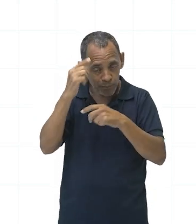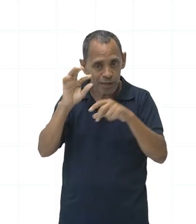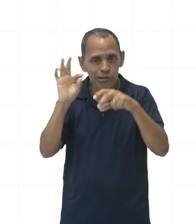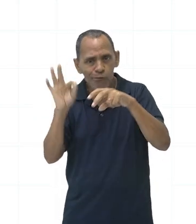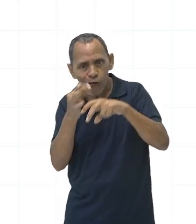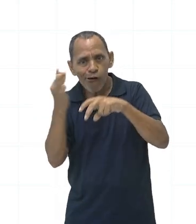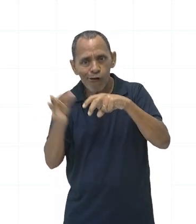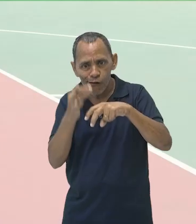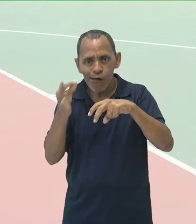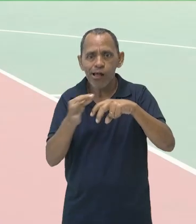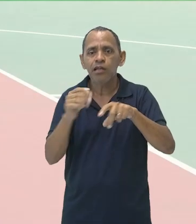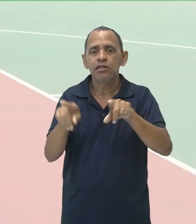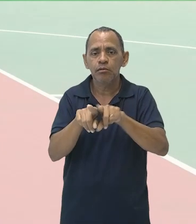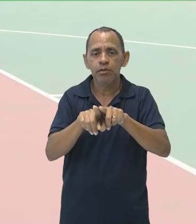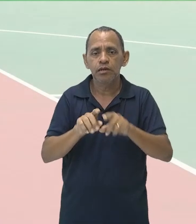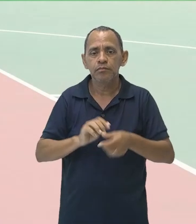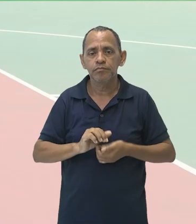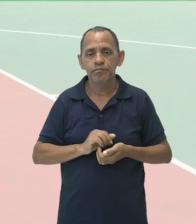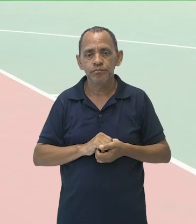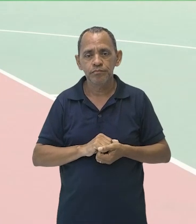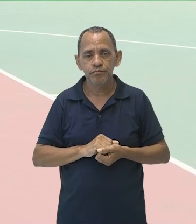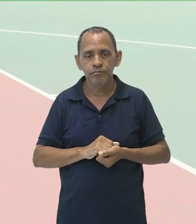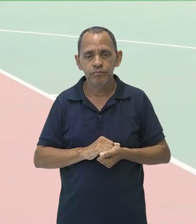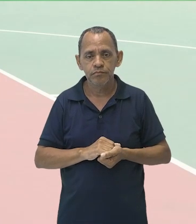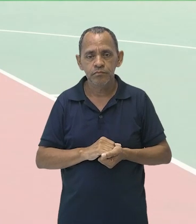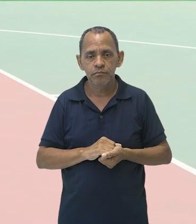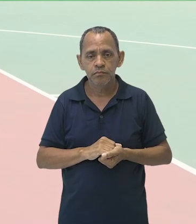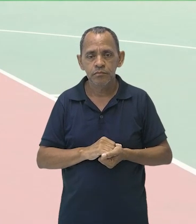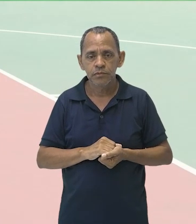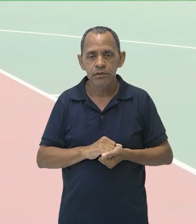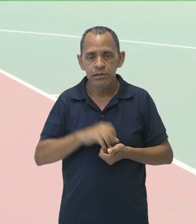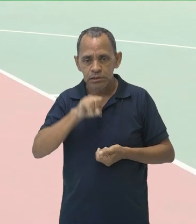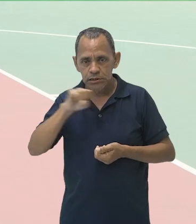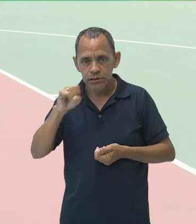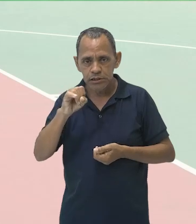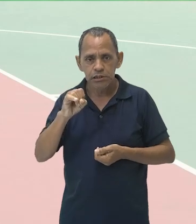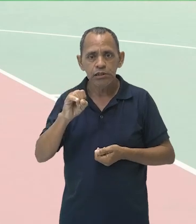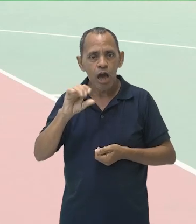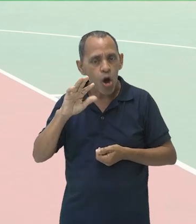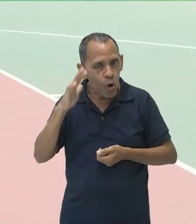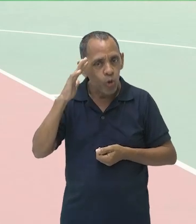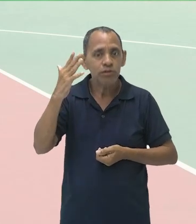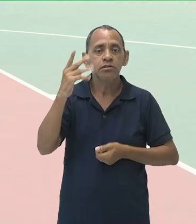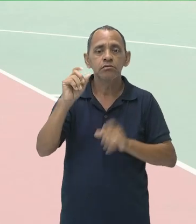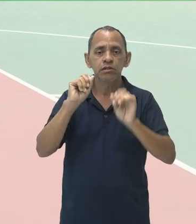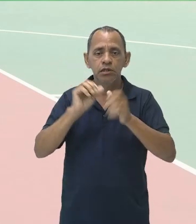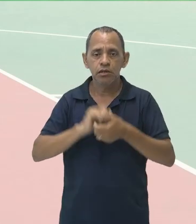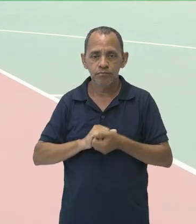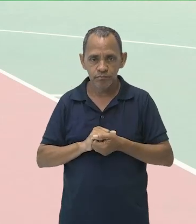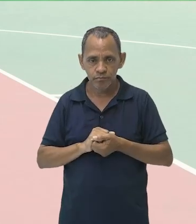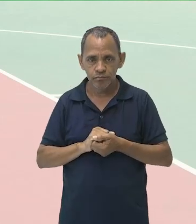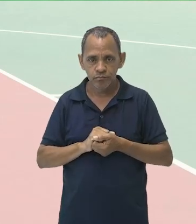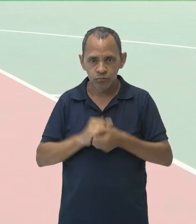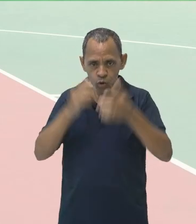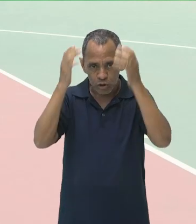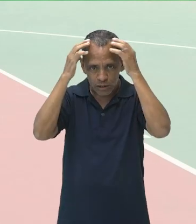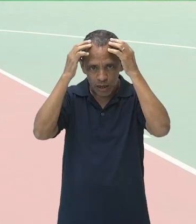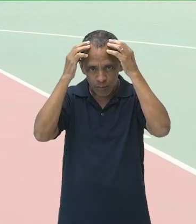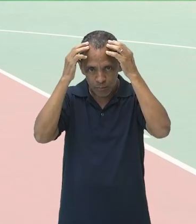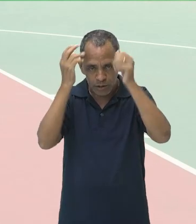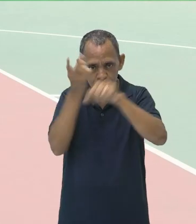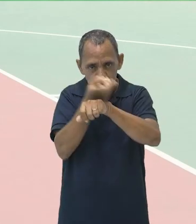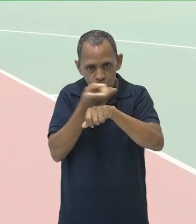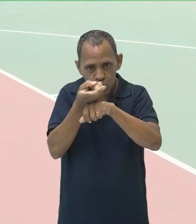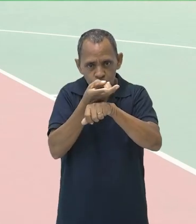necessário, certo? Então, aconteceu o corte na cabeça, procura ajuda médica. E aí eu trouxe